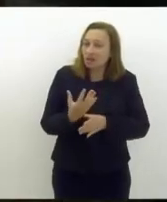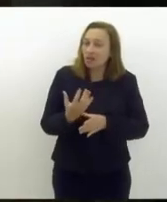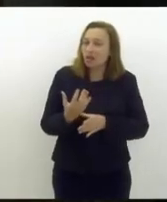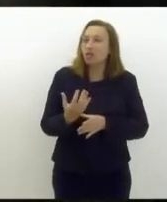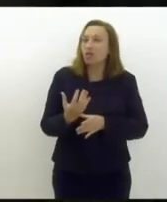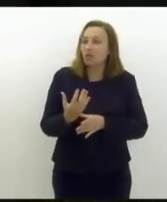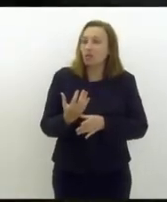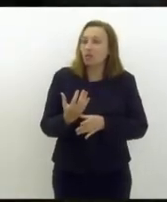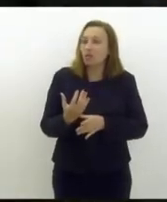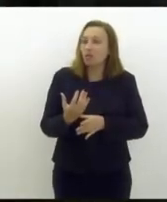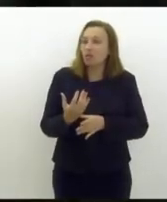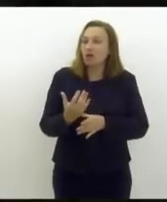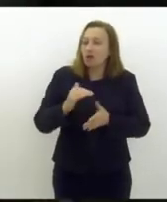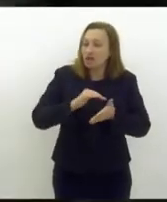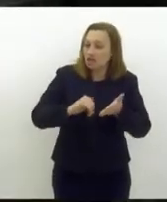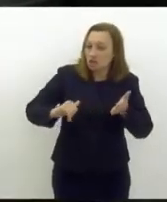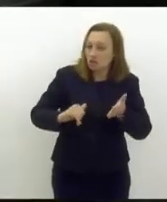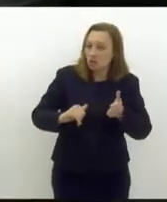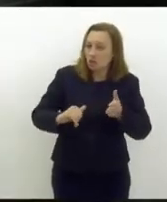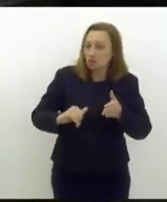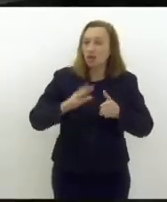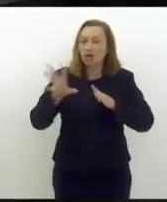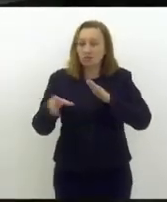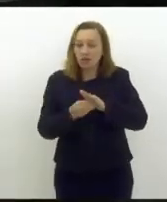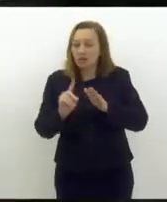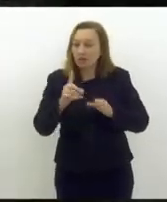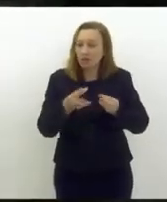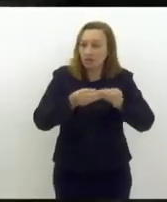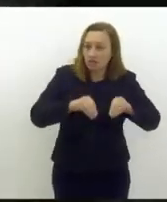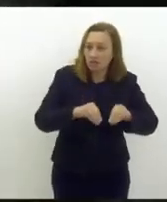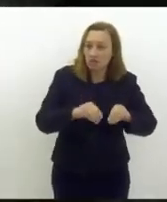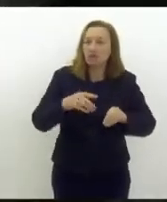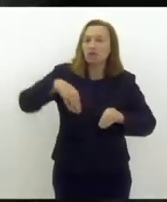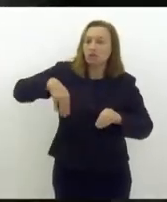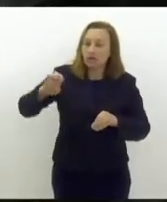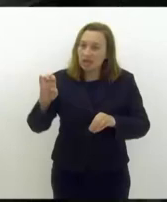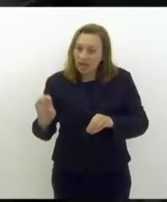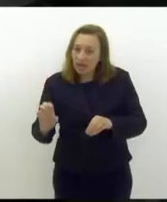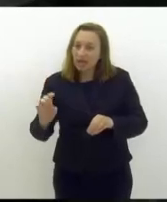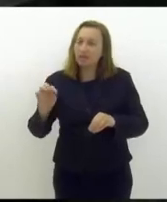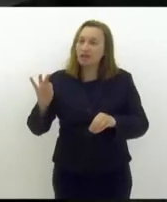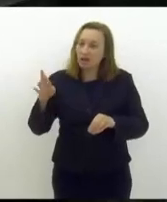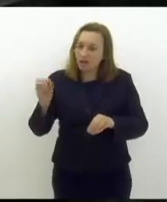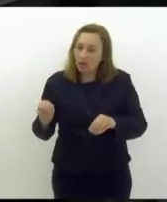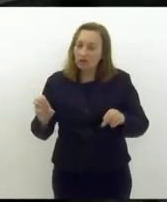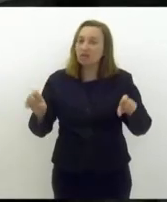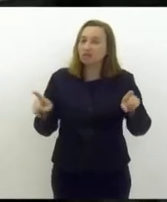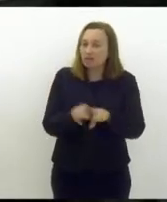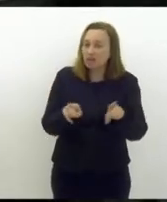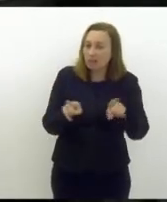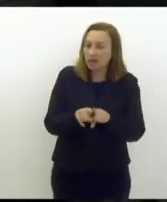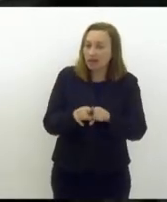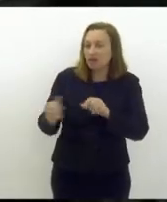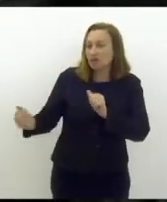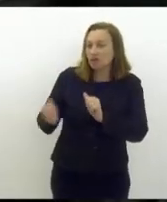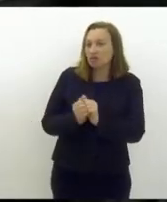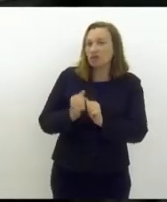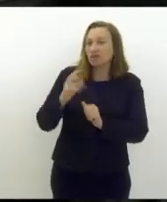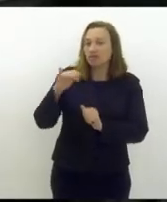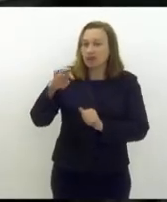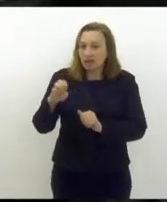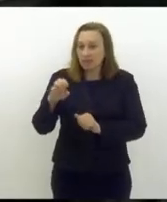tinha que podia prejudicar tá com a gente O Guilherme também dela por ser policial está com a gente como o autor e Felipe